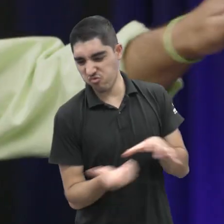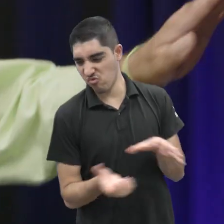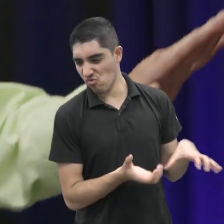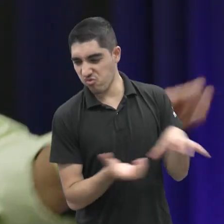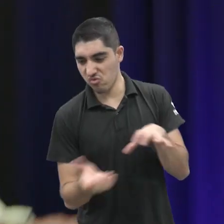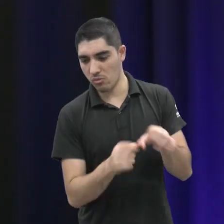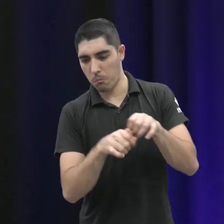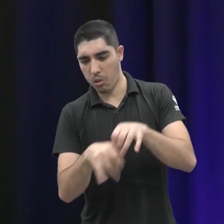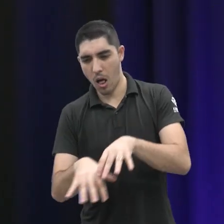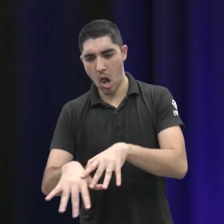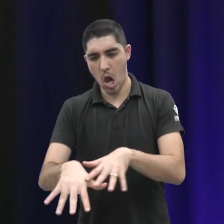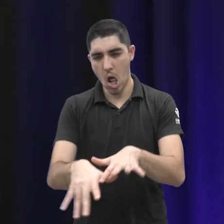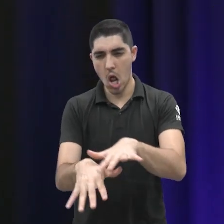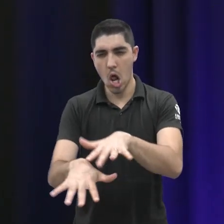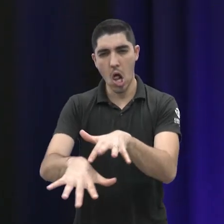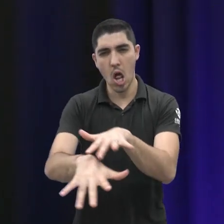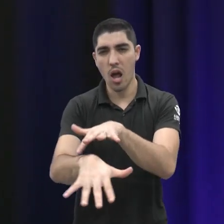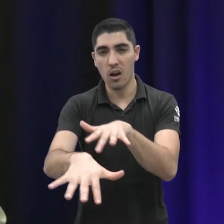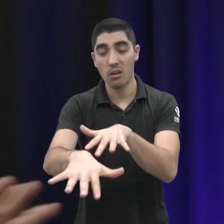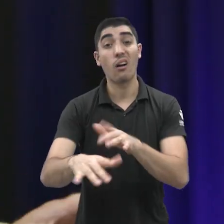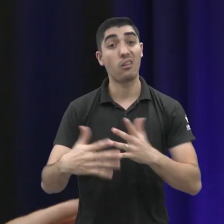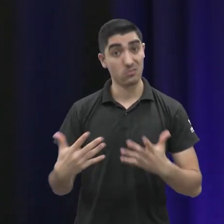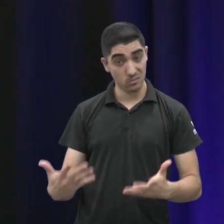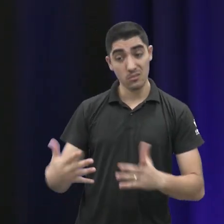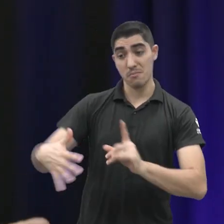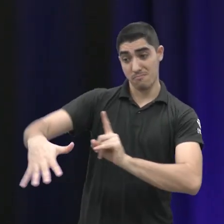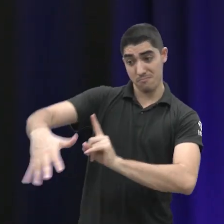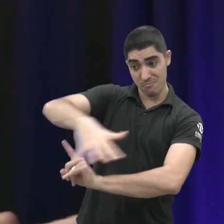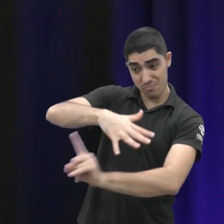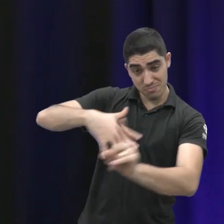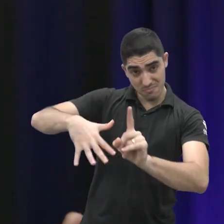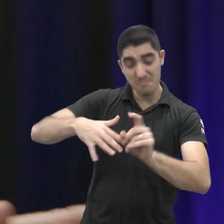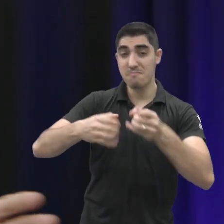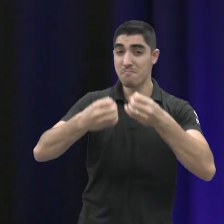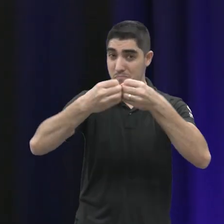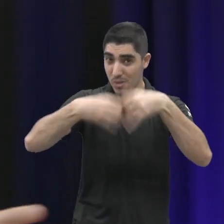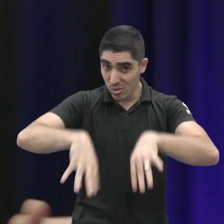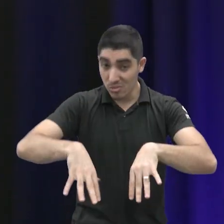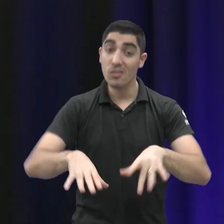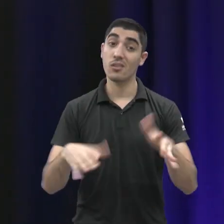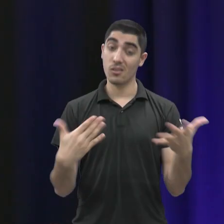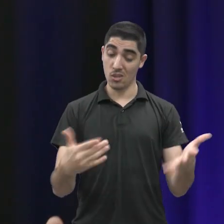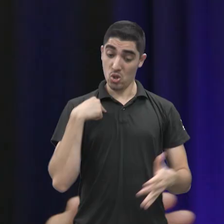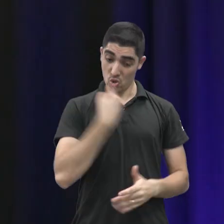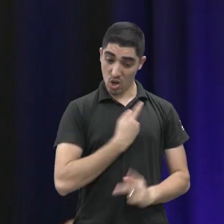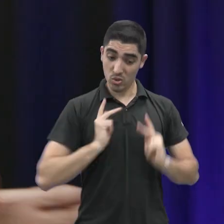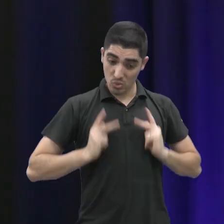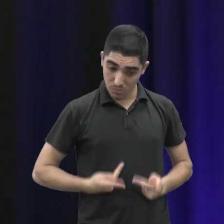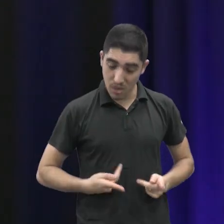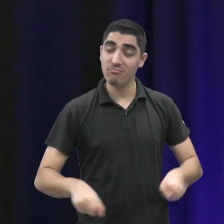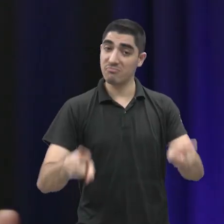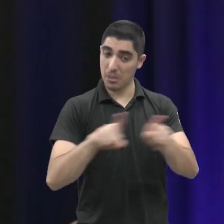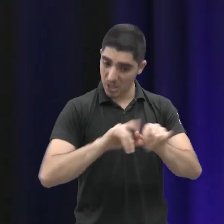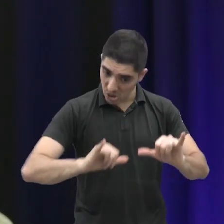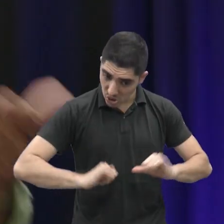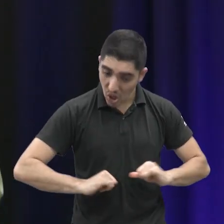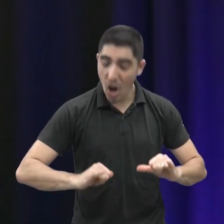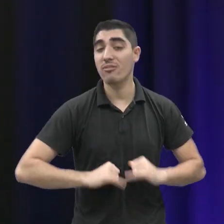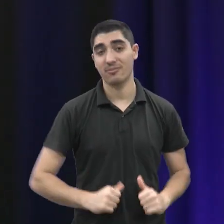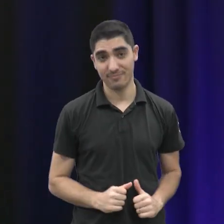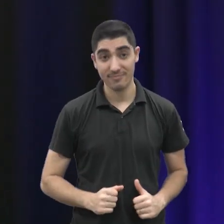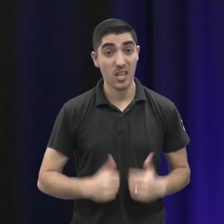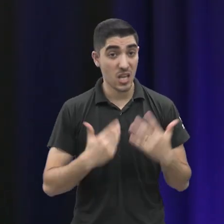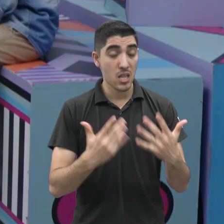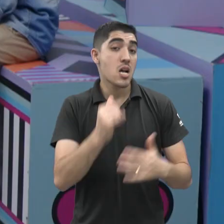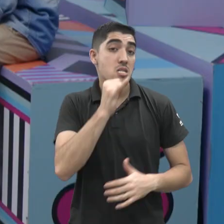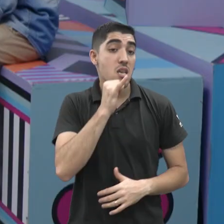direto no rio, né? Então há problemas aí, e aí o ambiente vai sofrer, né? E o ambiente sofrendo, a gente sofre